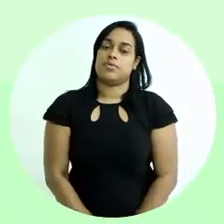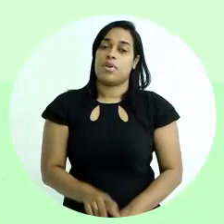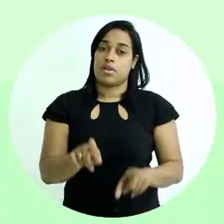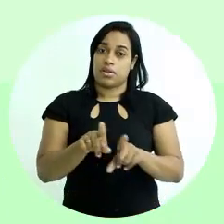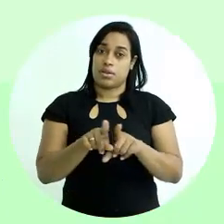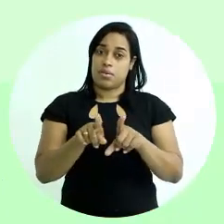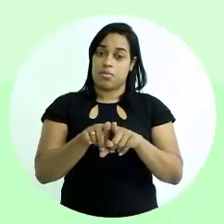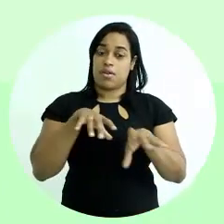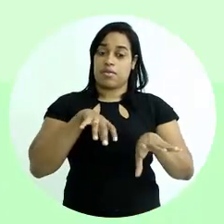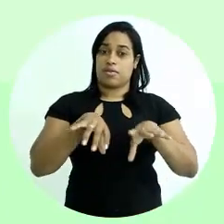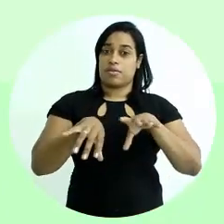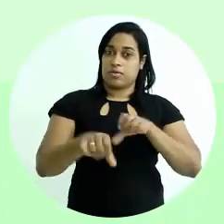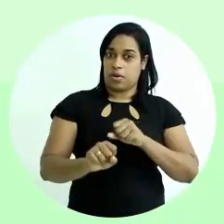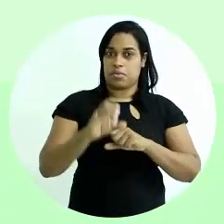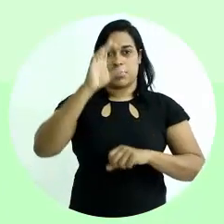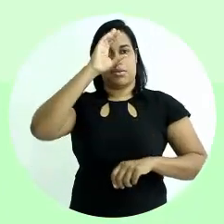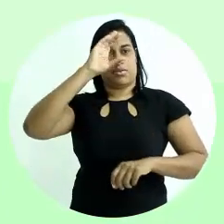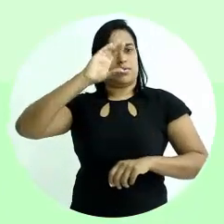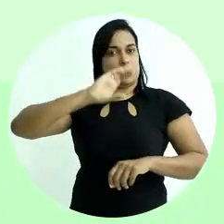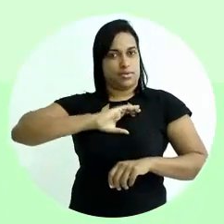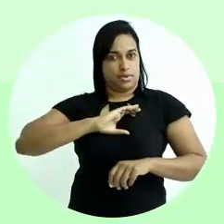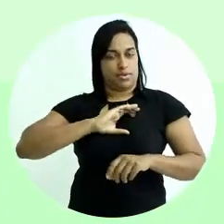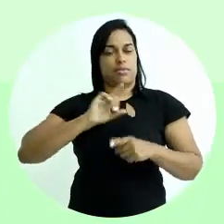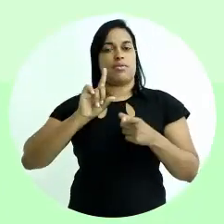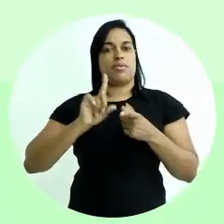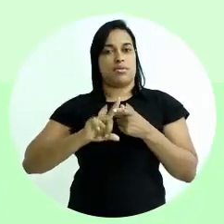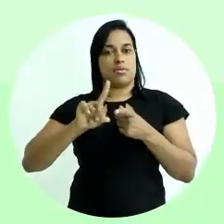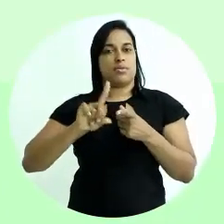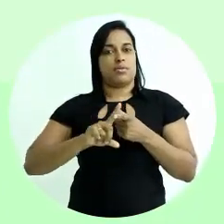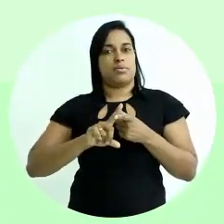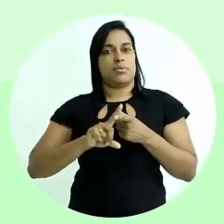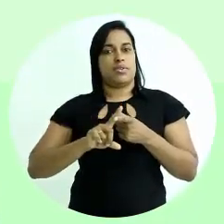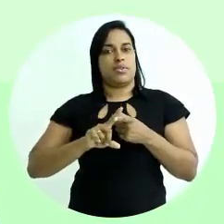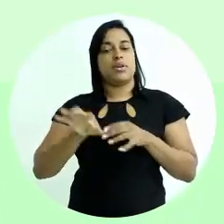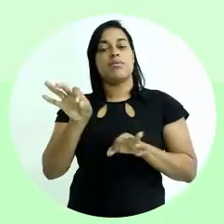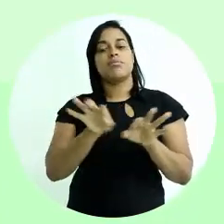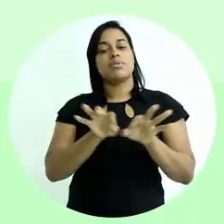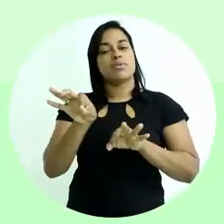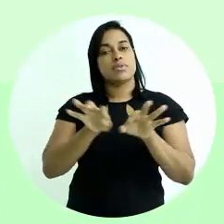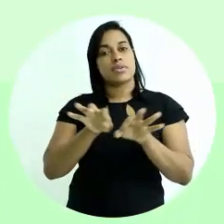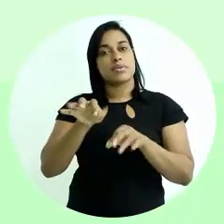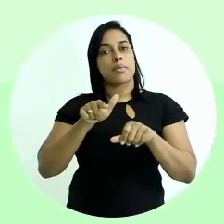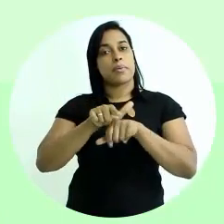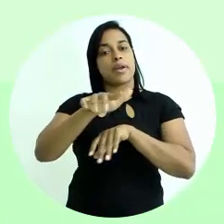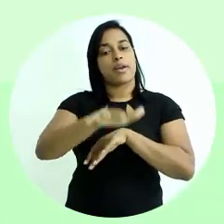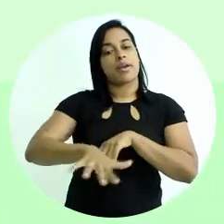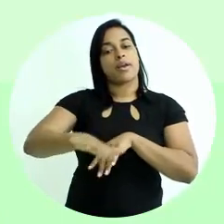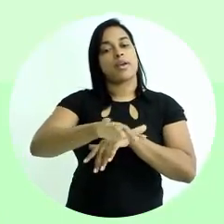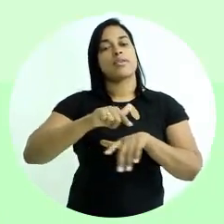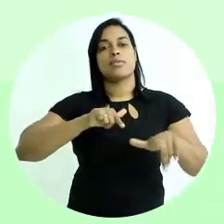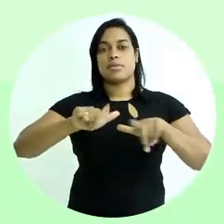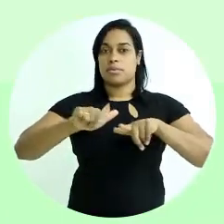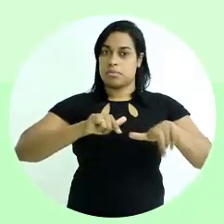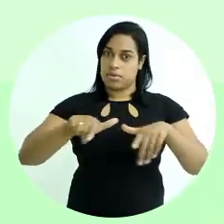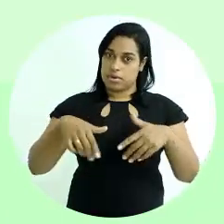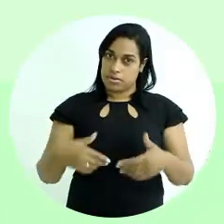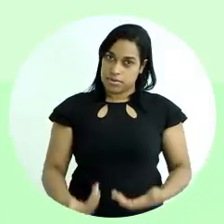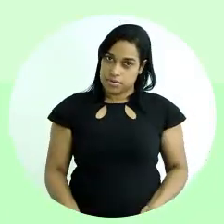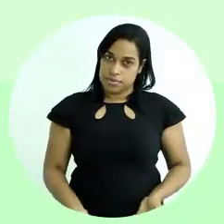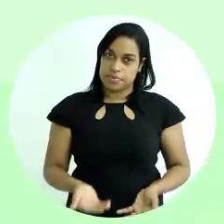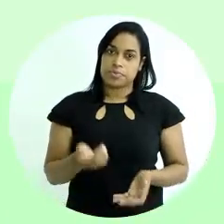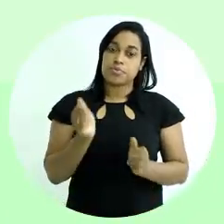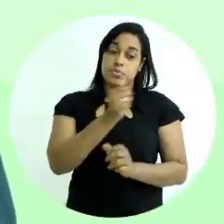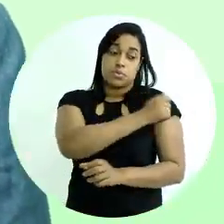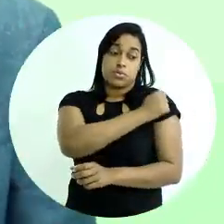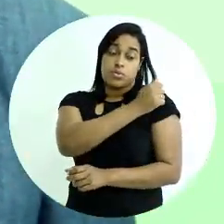promoção da formação do cidadão e à o preparo para o mercado de trabalho